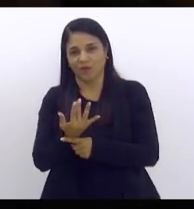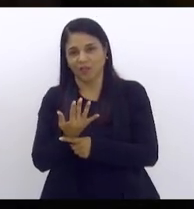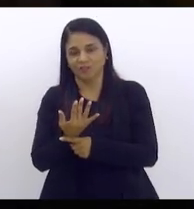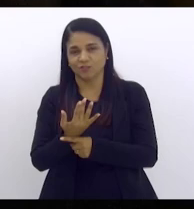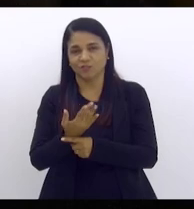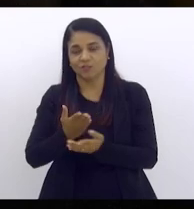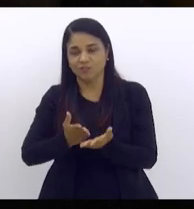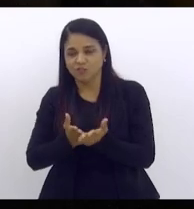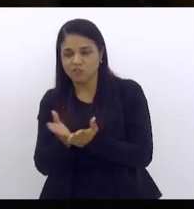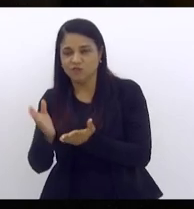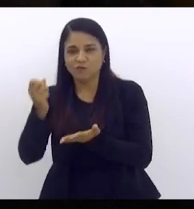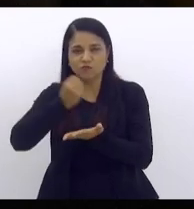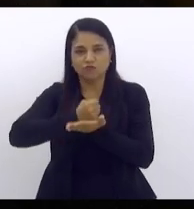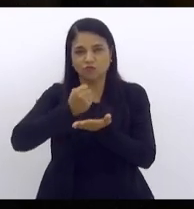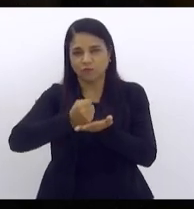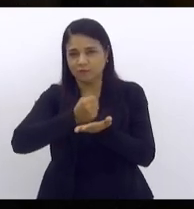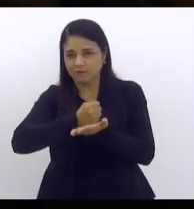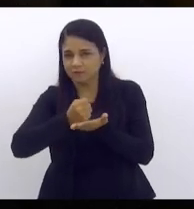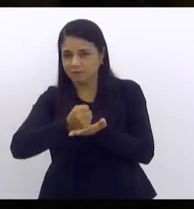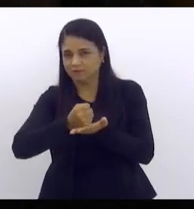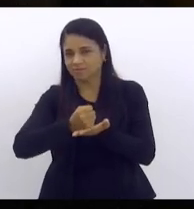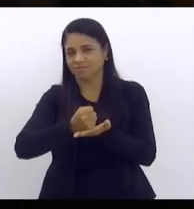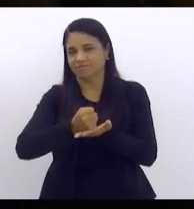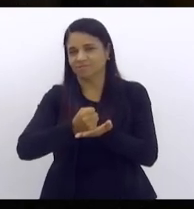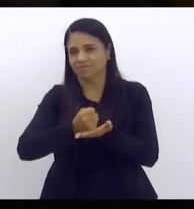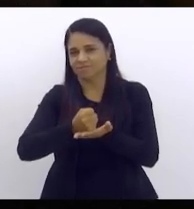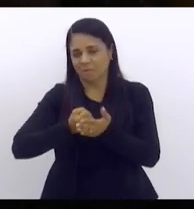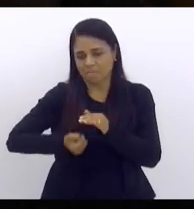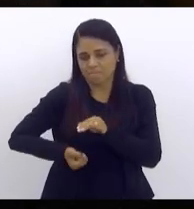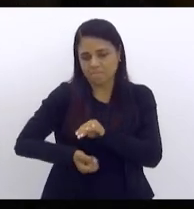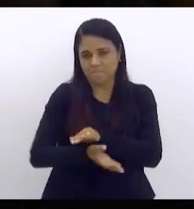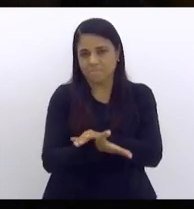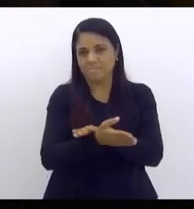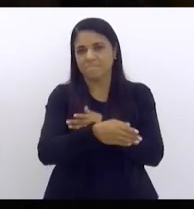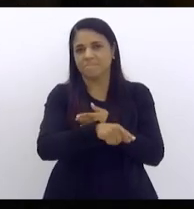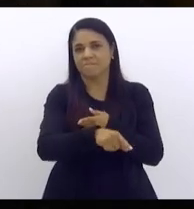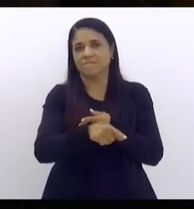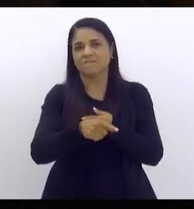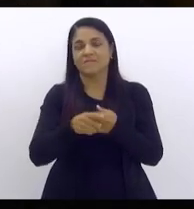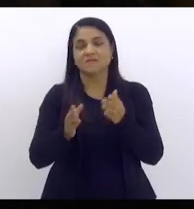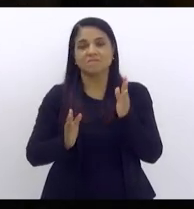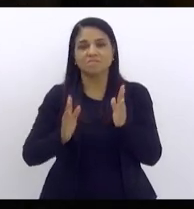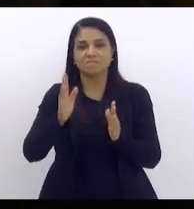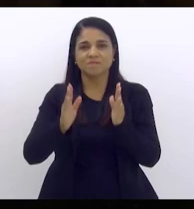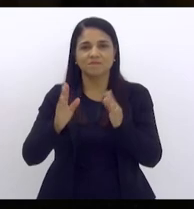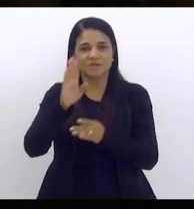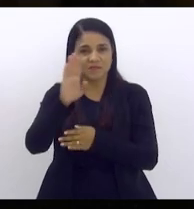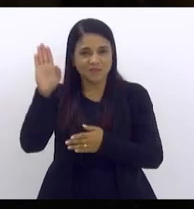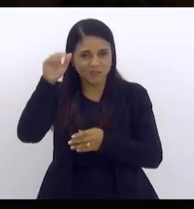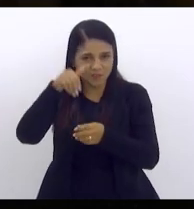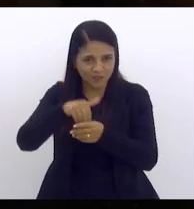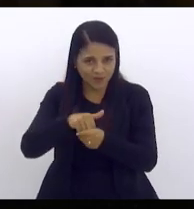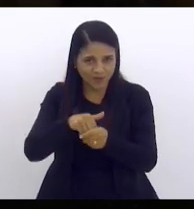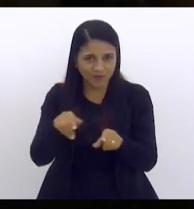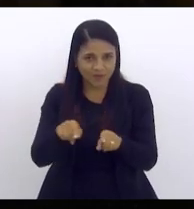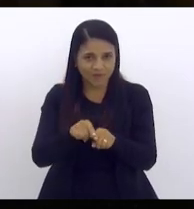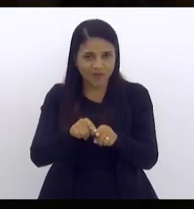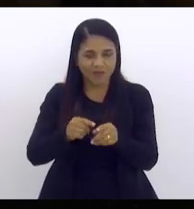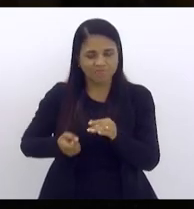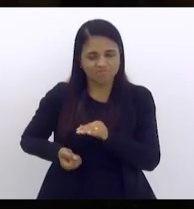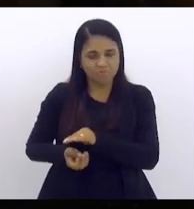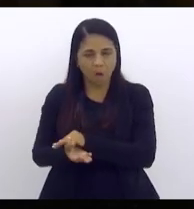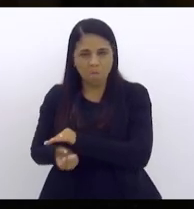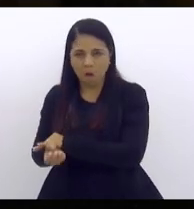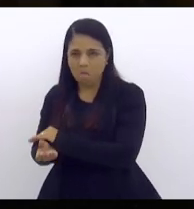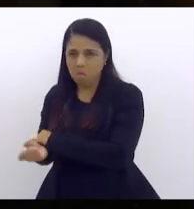contratação, tudo com indícios de utilização em período eleitoral e continuando, muitas vezes,